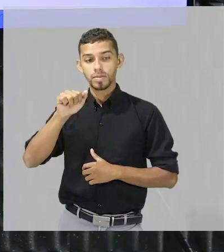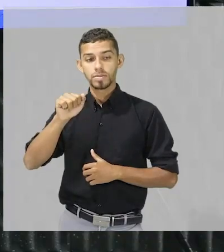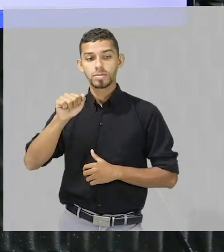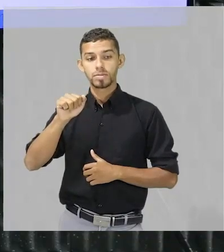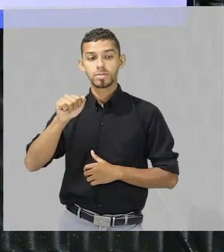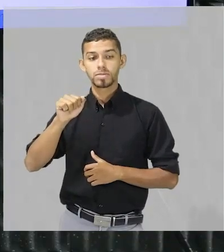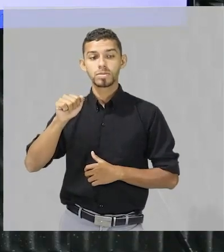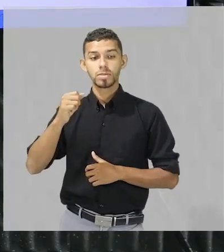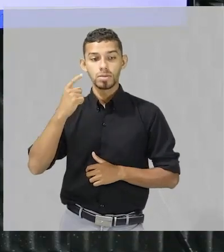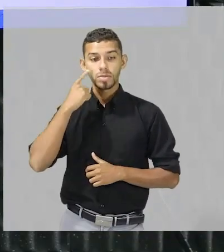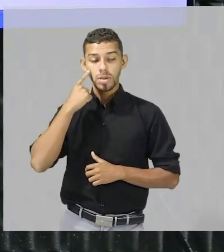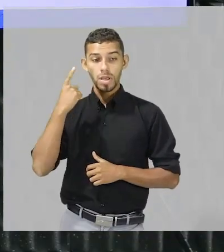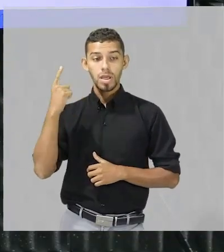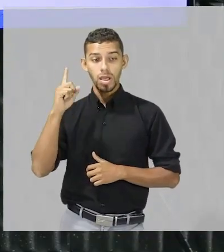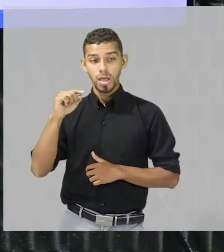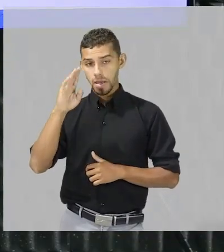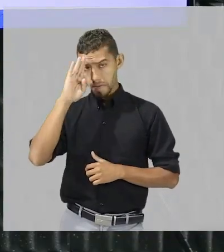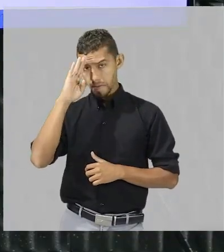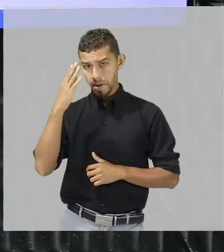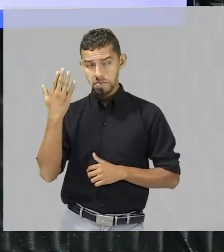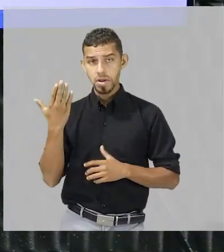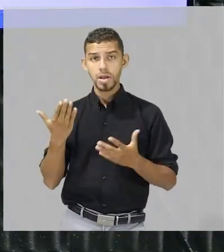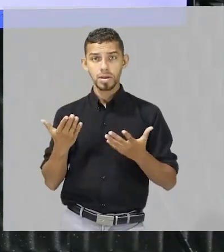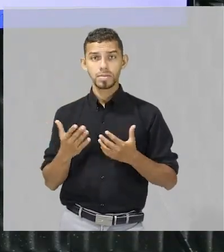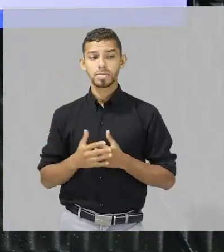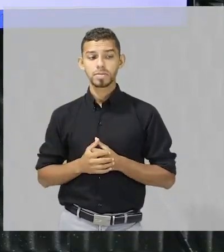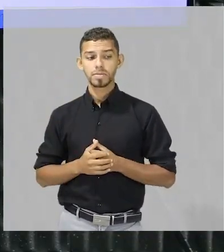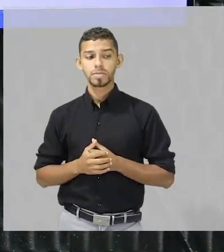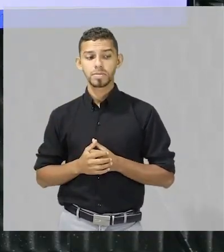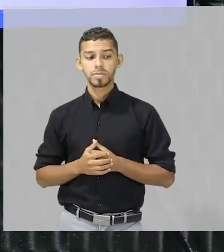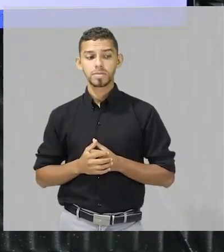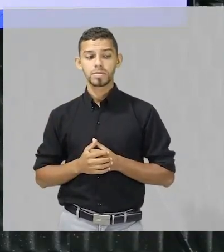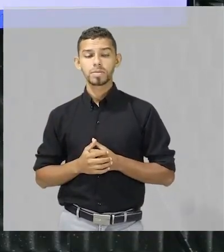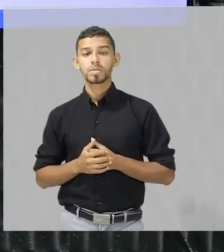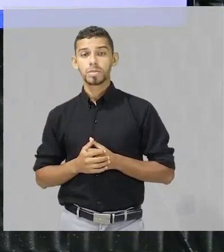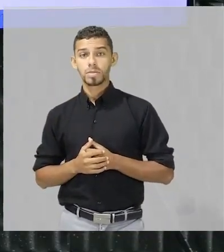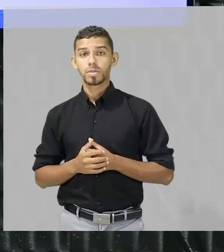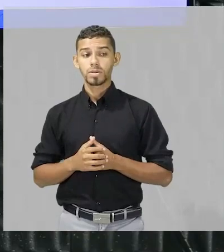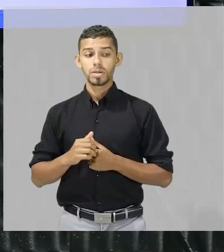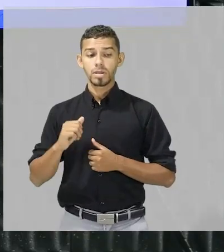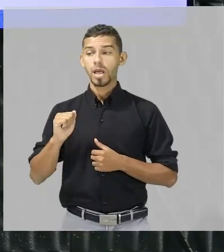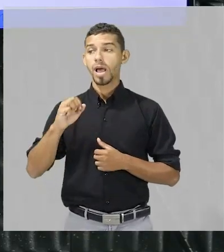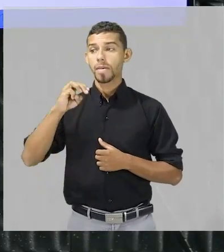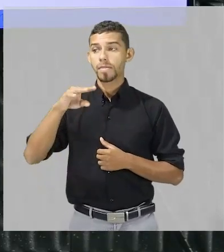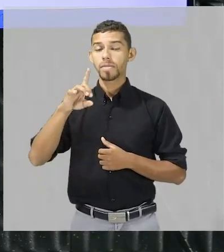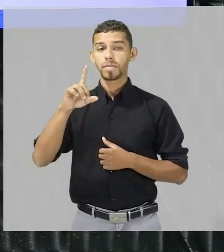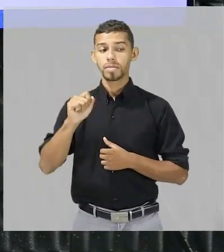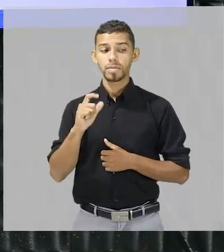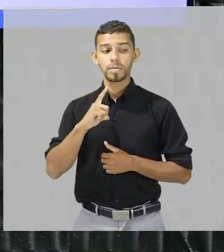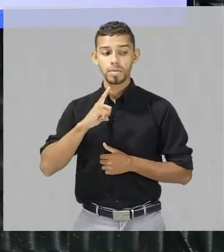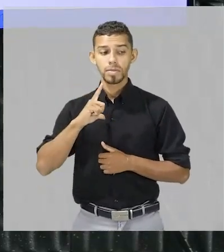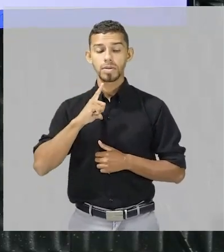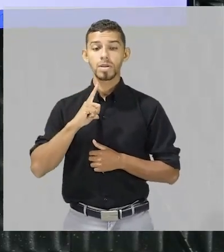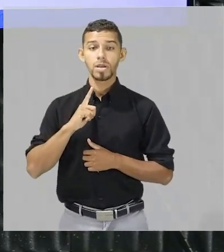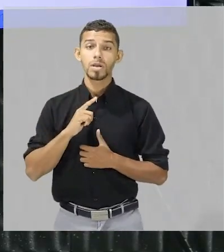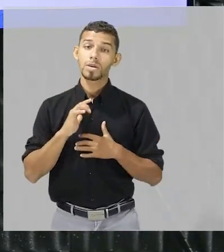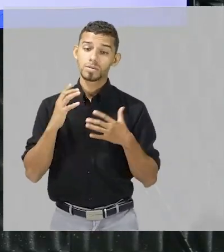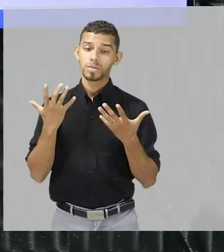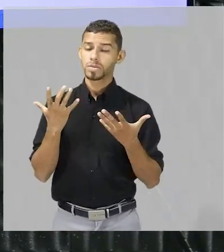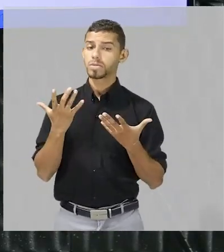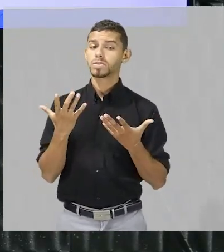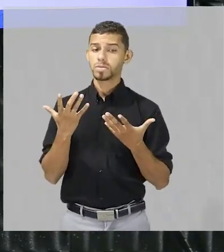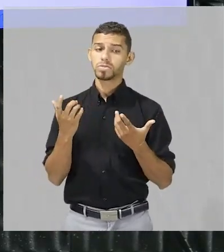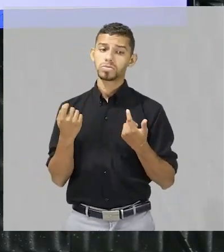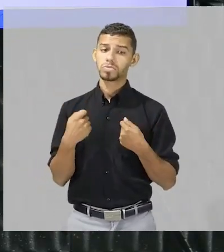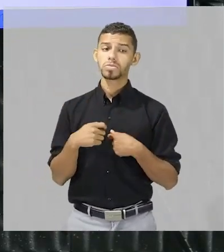deve ser uma amida primária, tá bom? Então, nós temos aqui uma amida secundária, então isso já